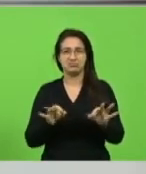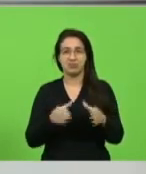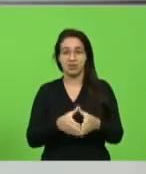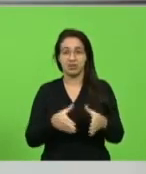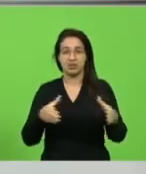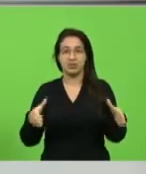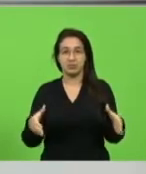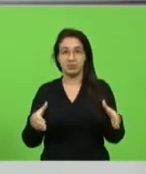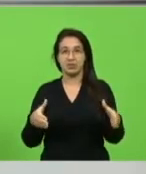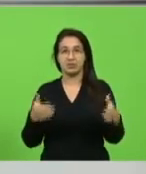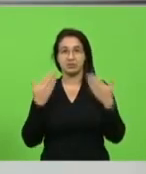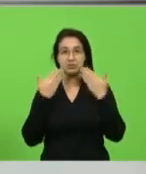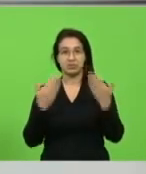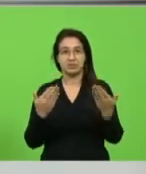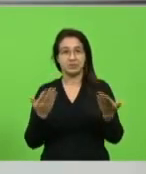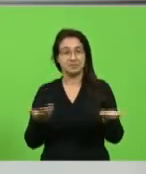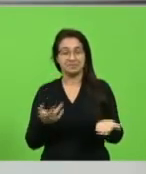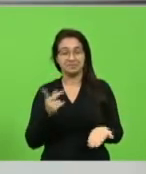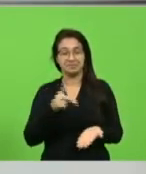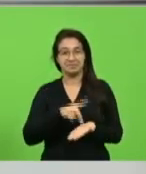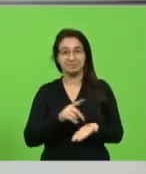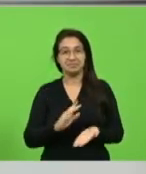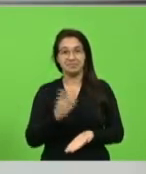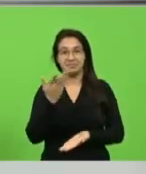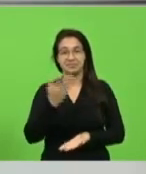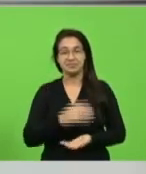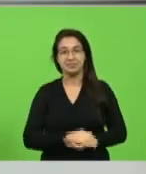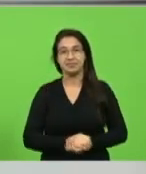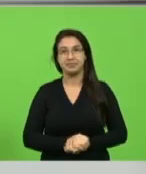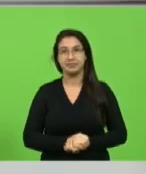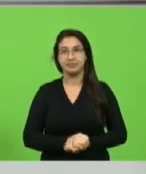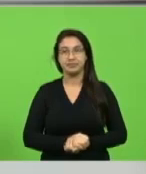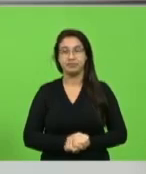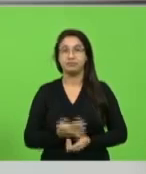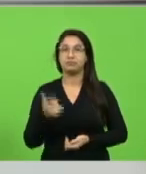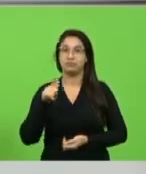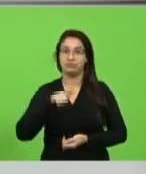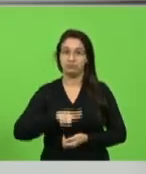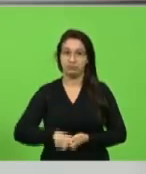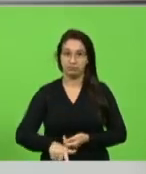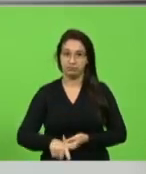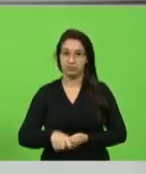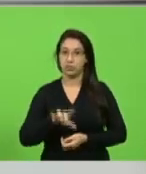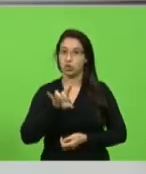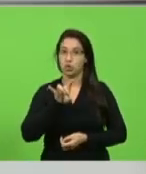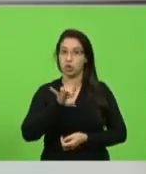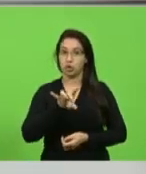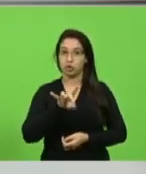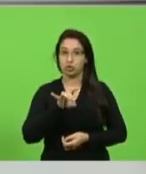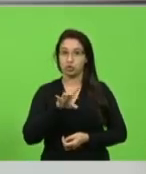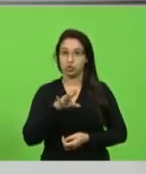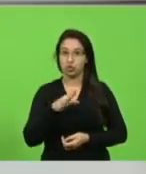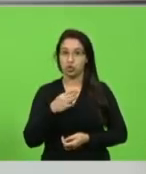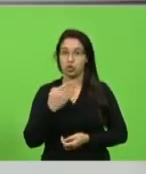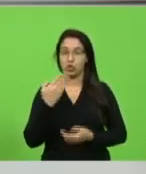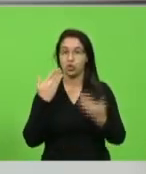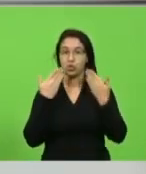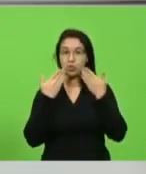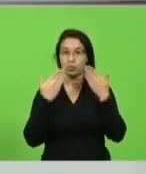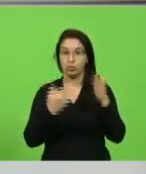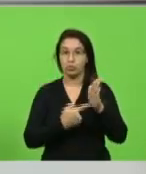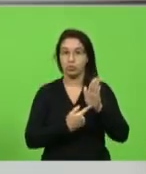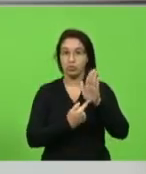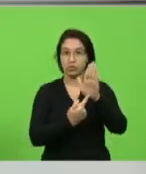de fatos. Deveras, de novo, somente vieram aos autos